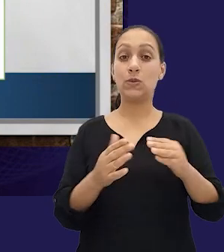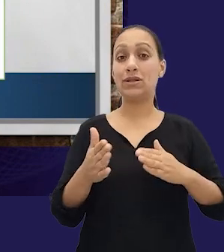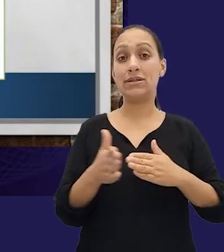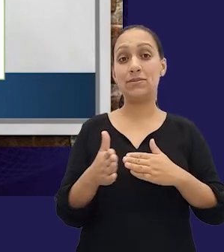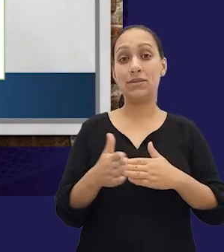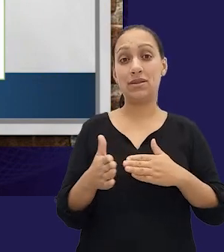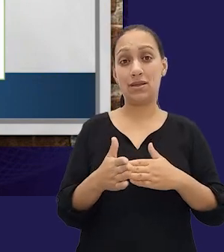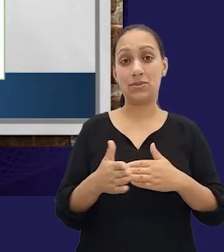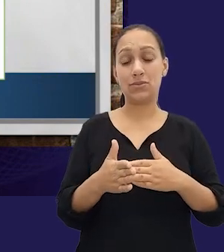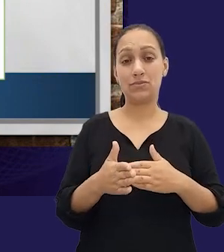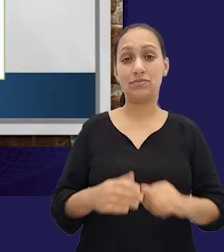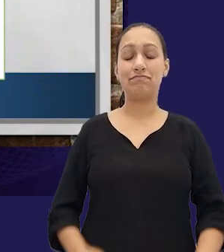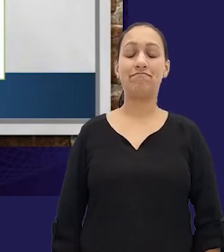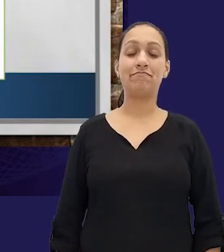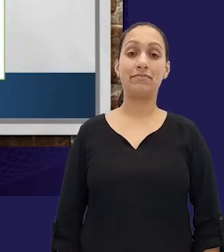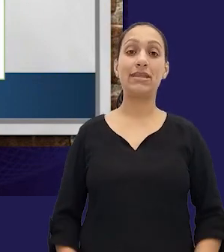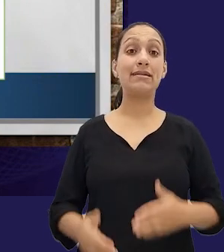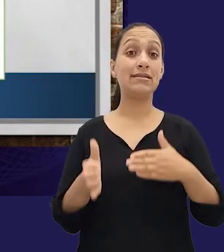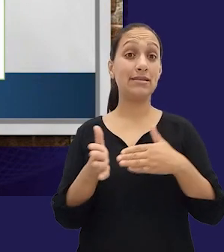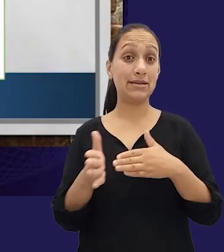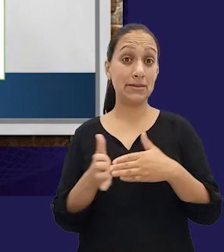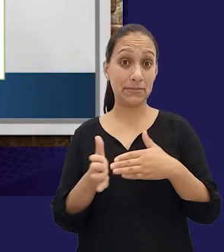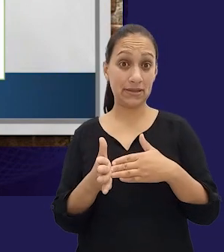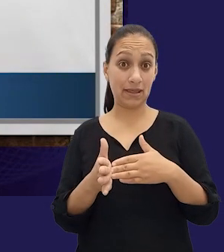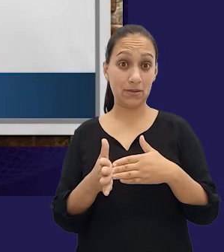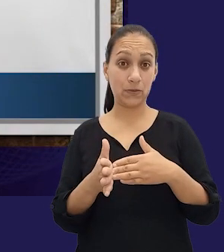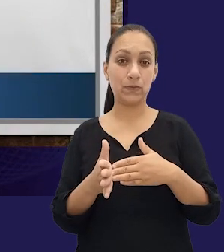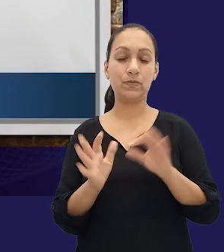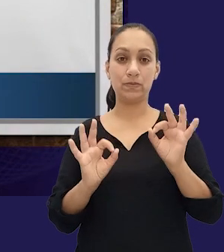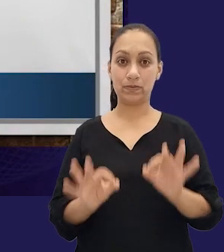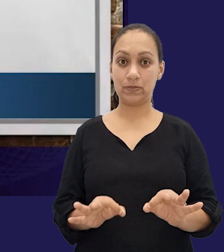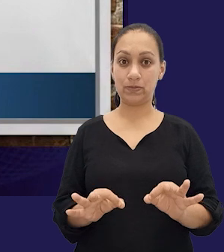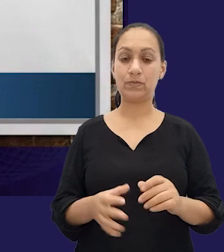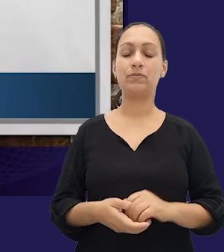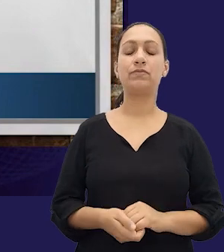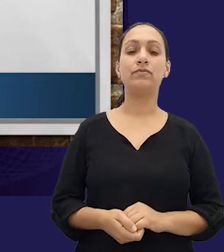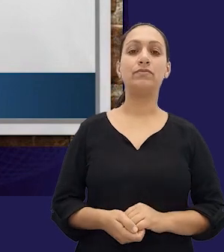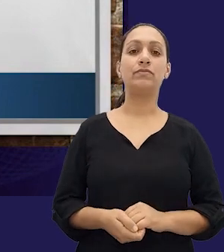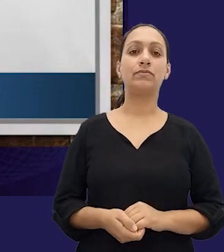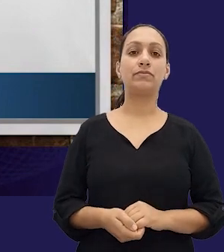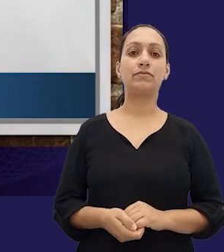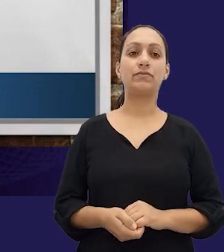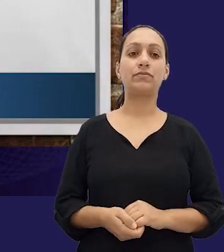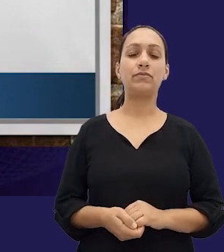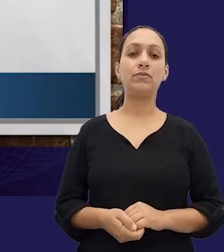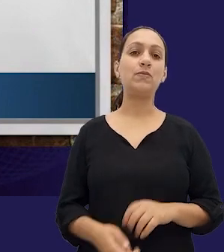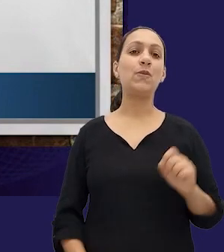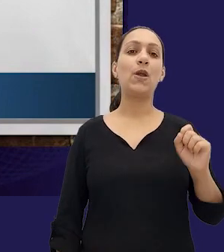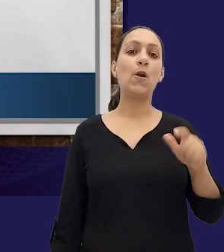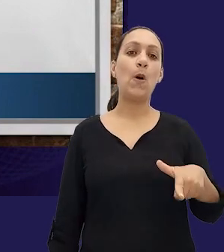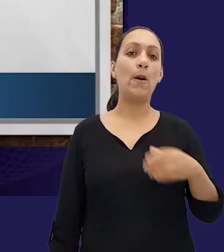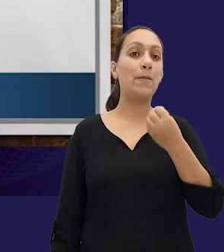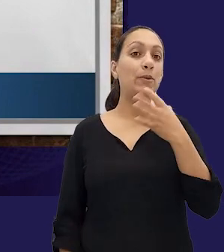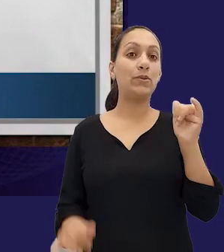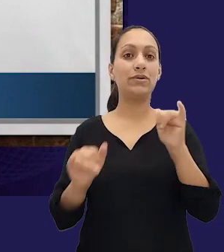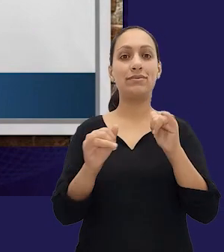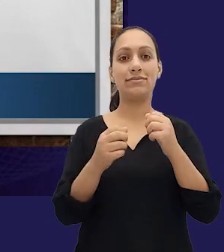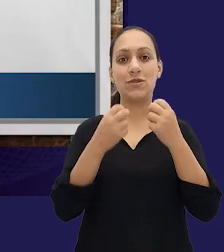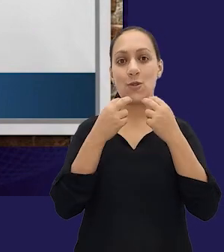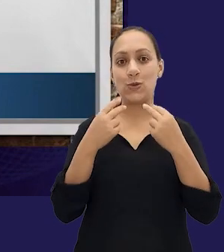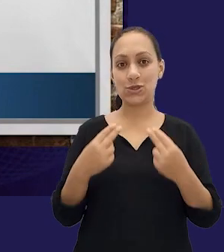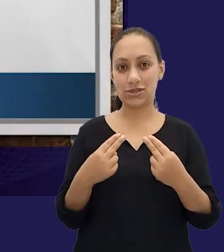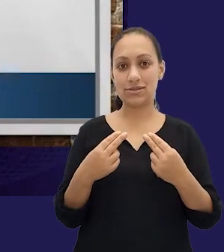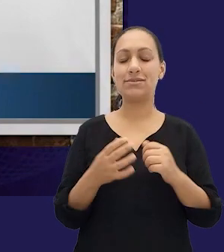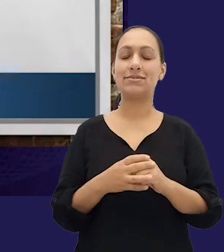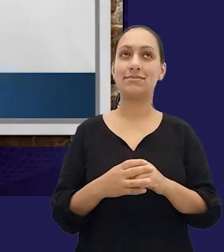limitado, né? Limitado, não ilimitado, limitado. Bom, qual é a boa notícia? Se é que eu posso